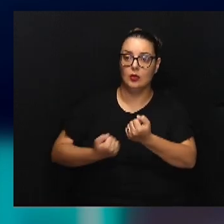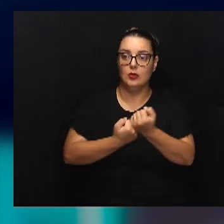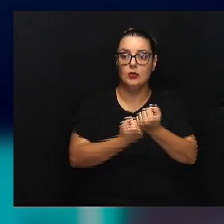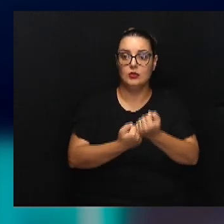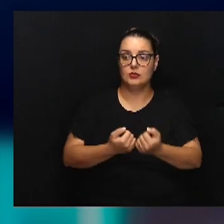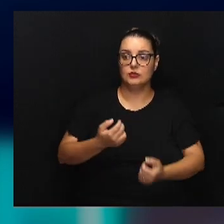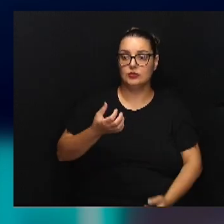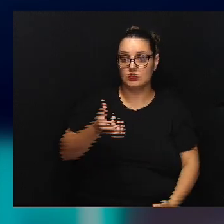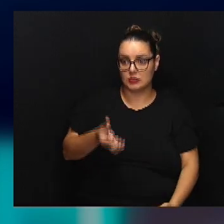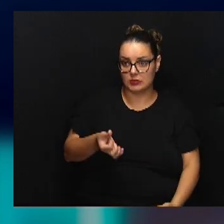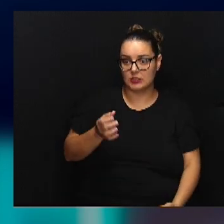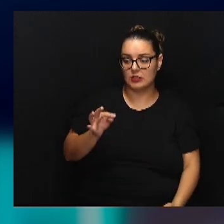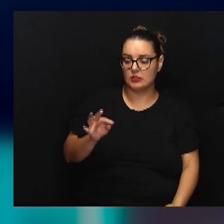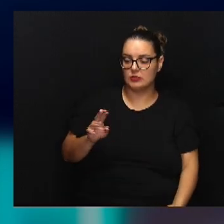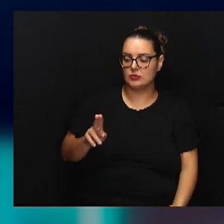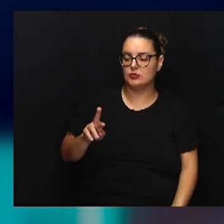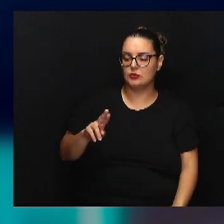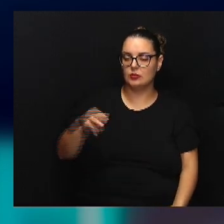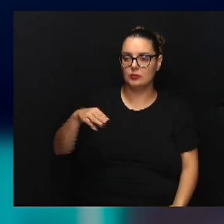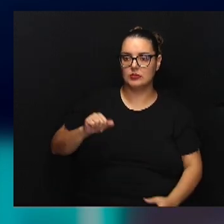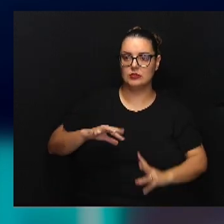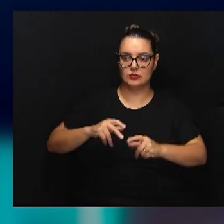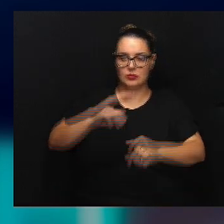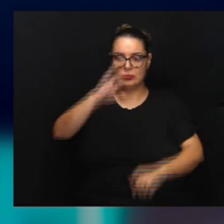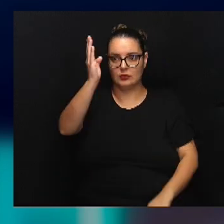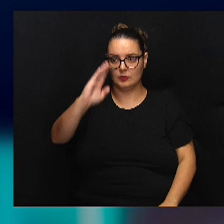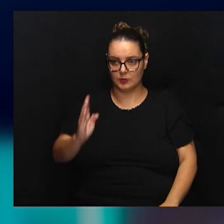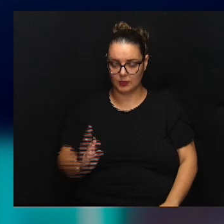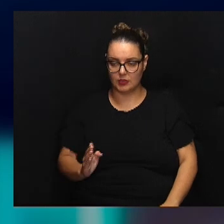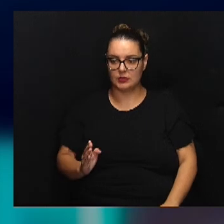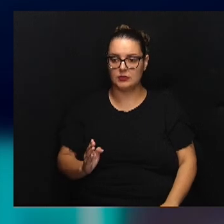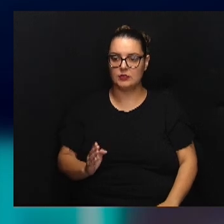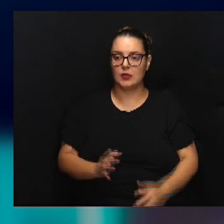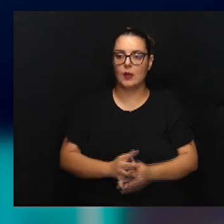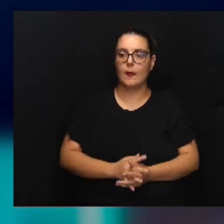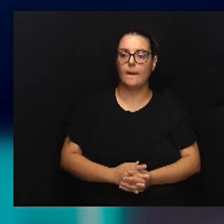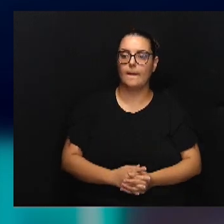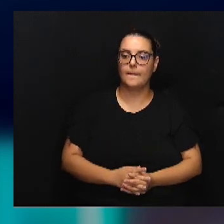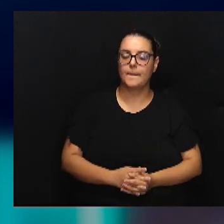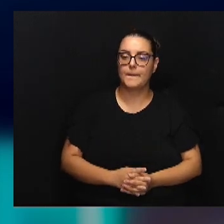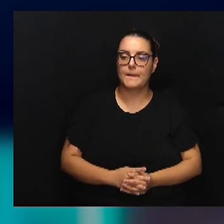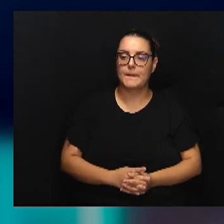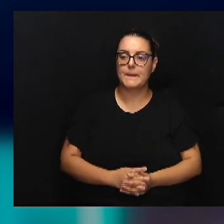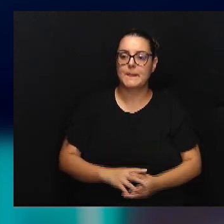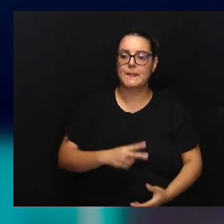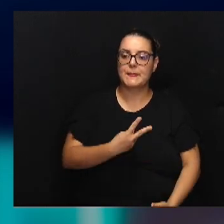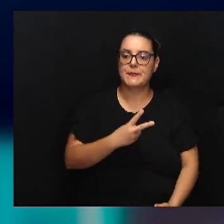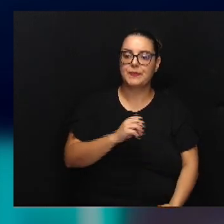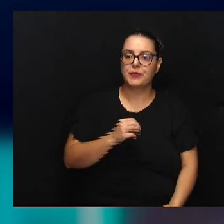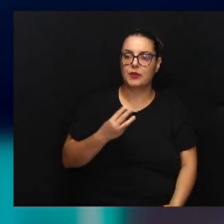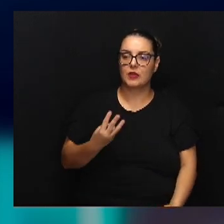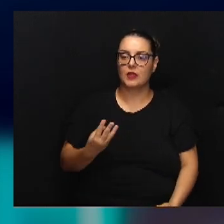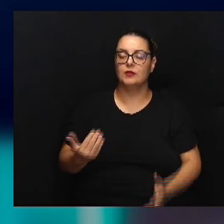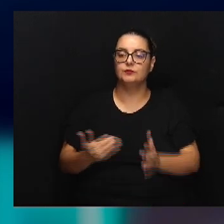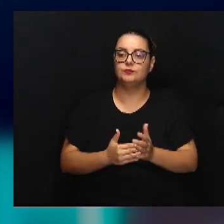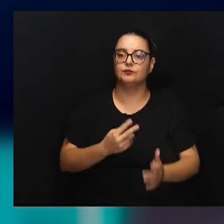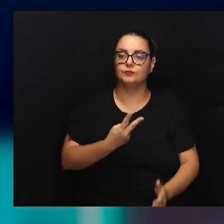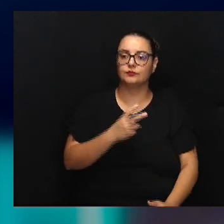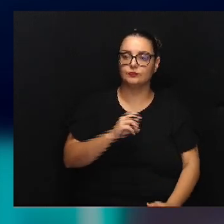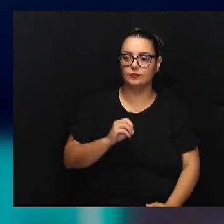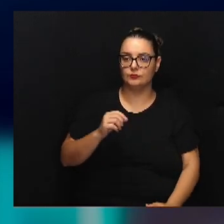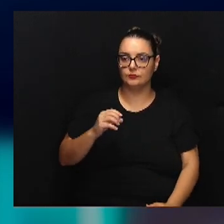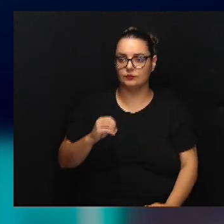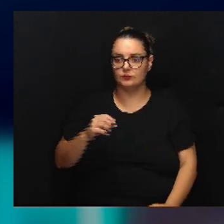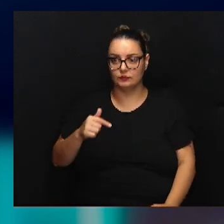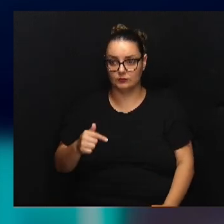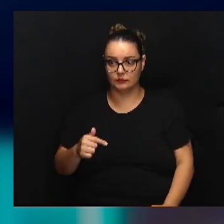turmas no Brasil inteiro. E aí, em 2003, até chegar a 2007, ele chegou apoiando